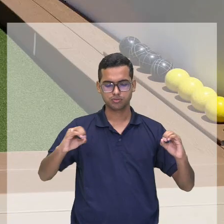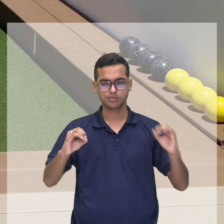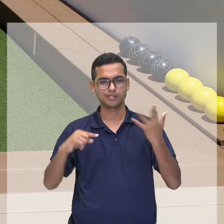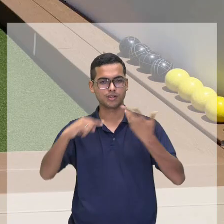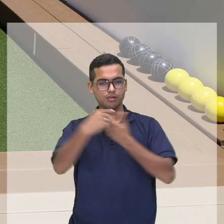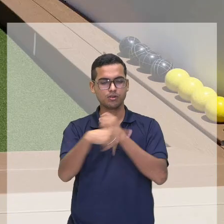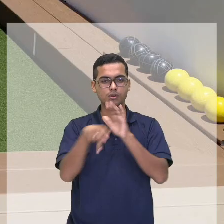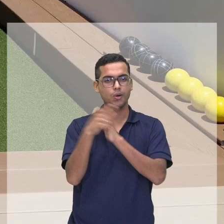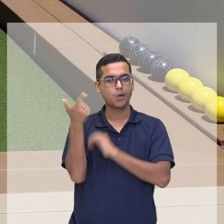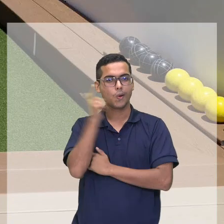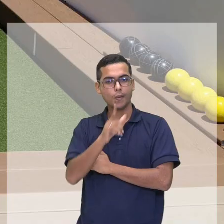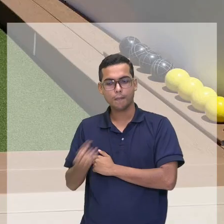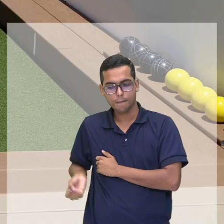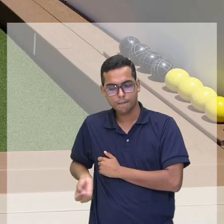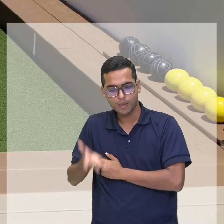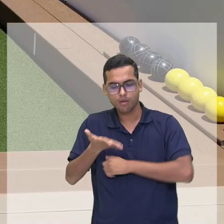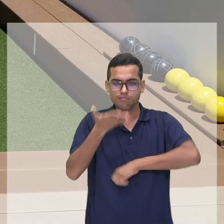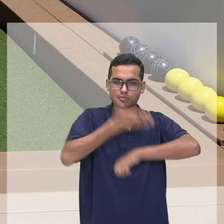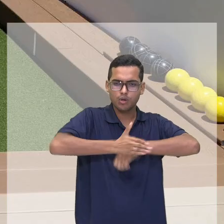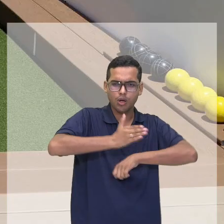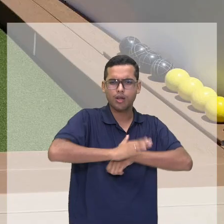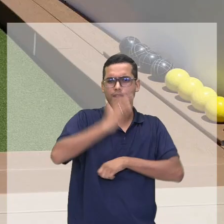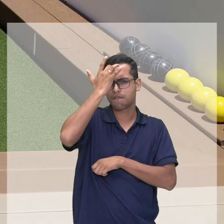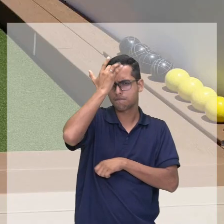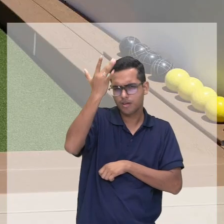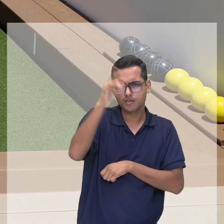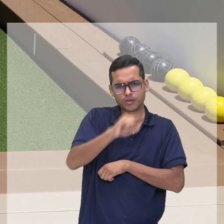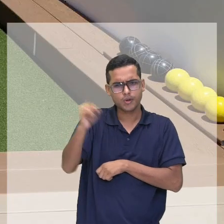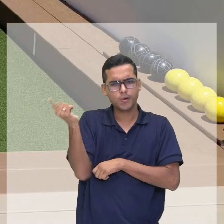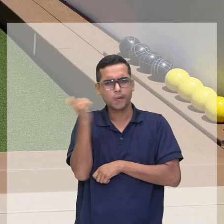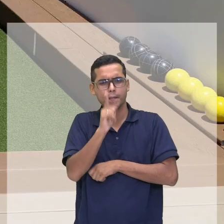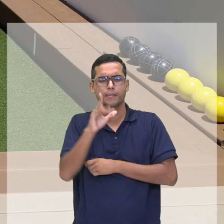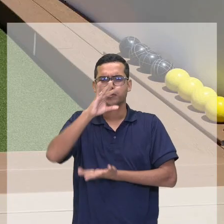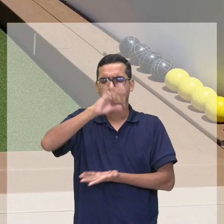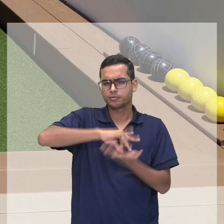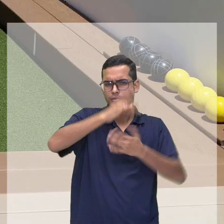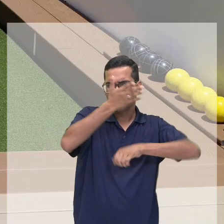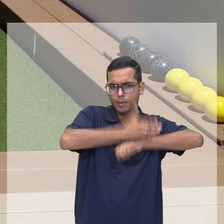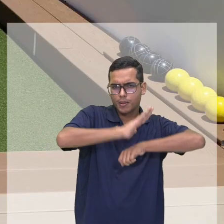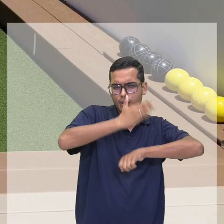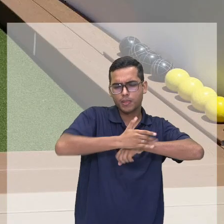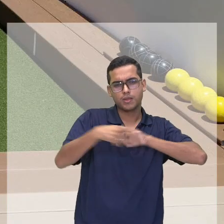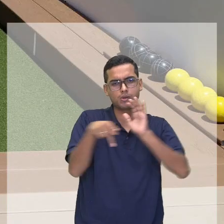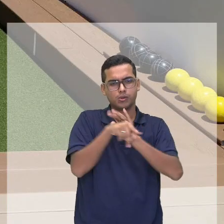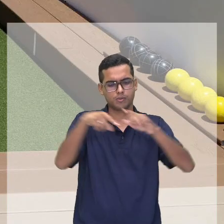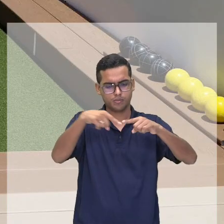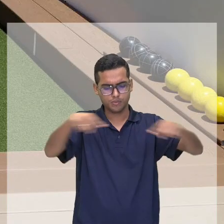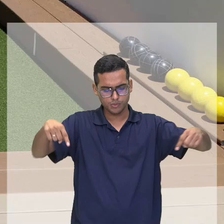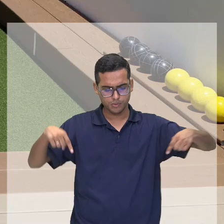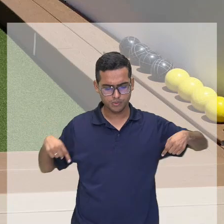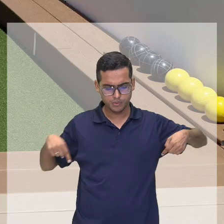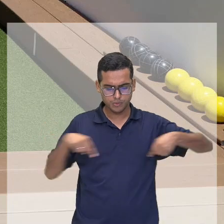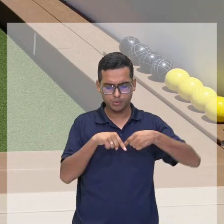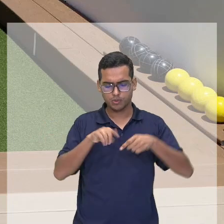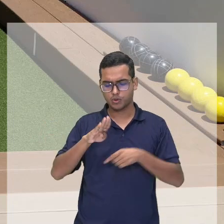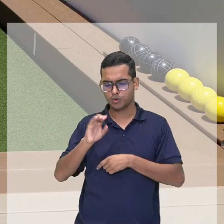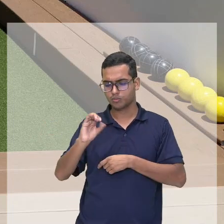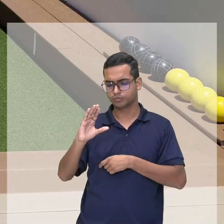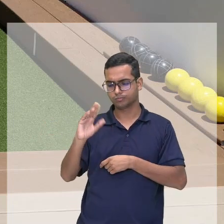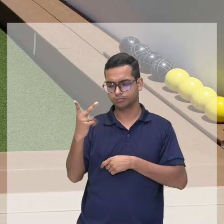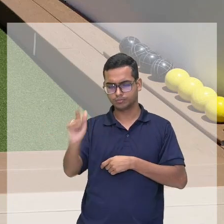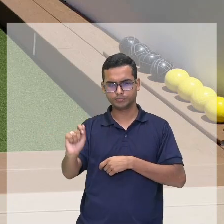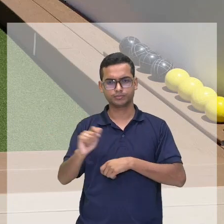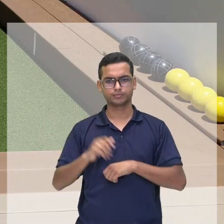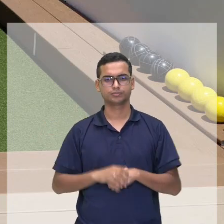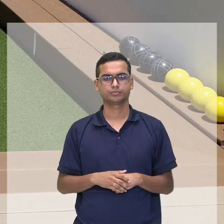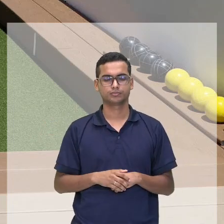praticar. Então é muito fácil de você reproduzir uma quadra de bocha e um jogo de bocha.